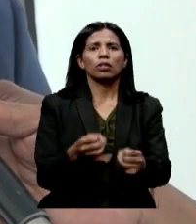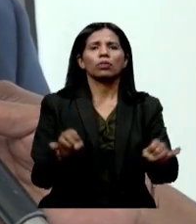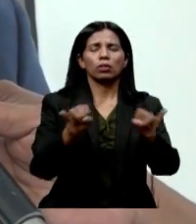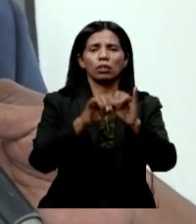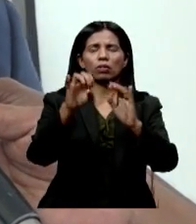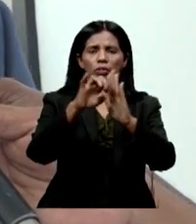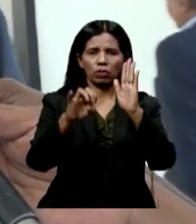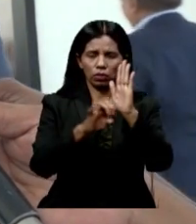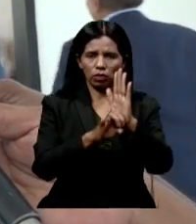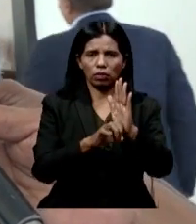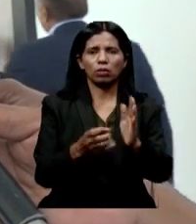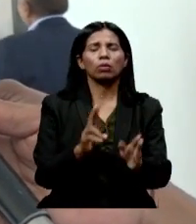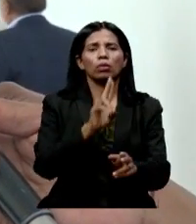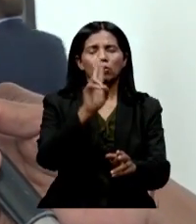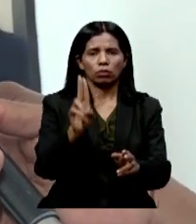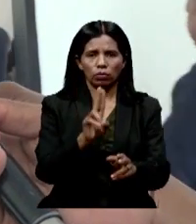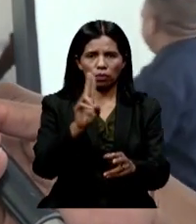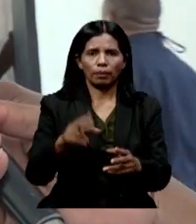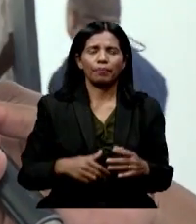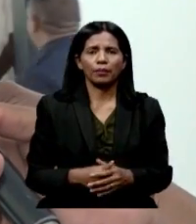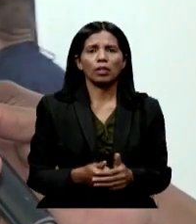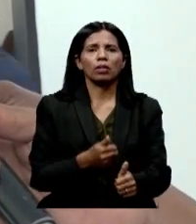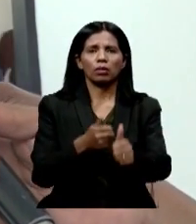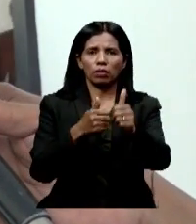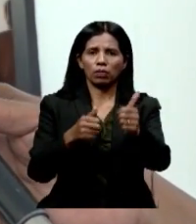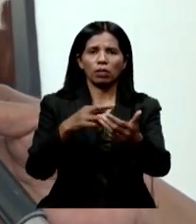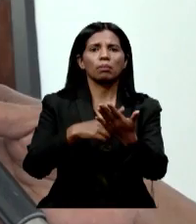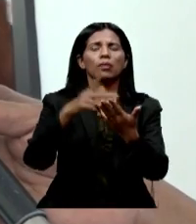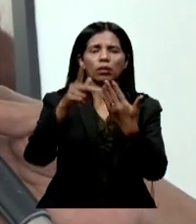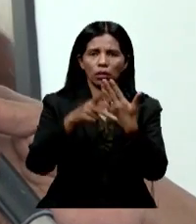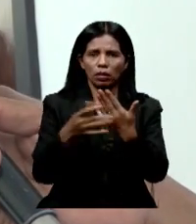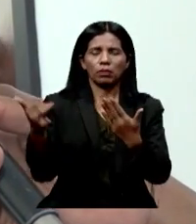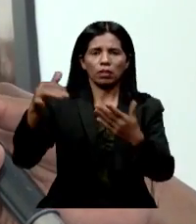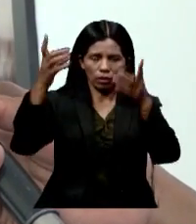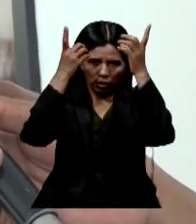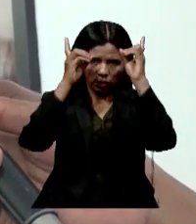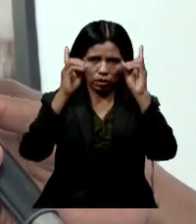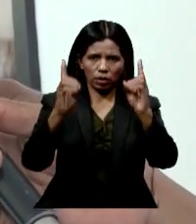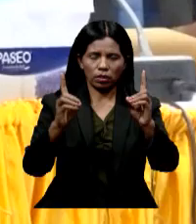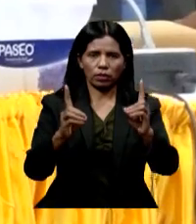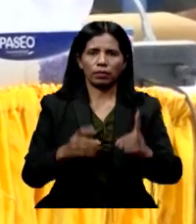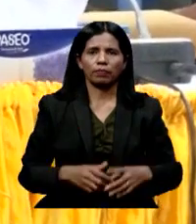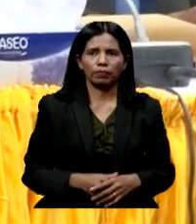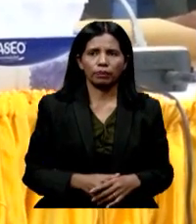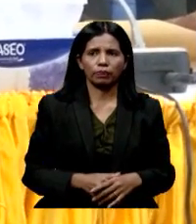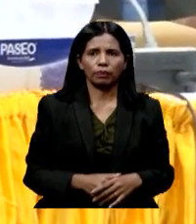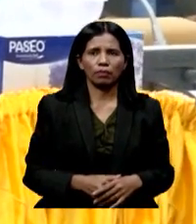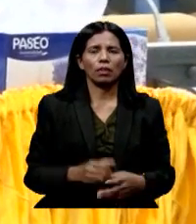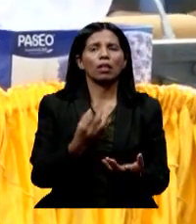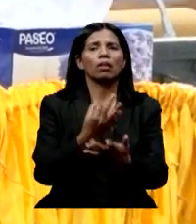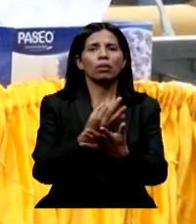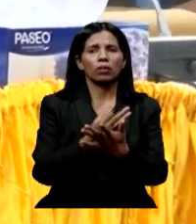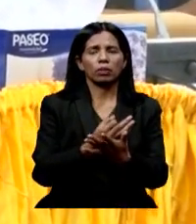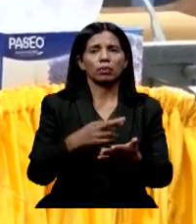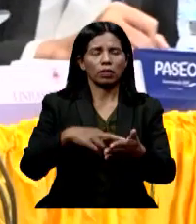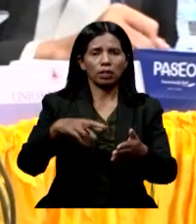ni nec bit a tu executa no mos a tu ir a programa ser neve que ta define ba 120 dias nian orçamento retificativo